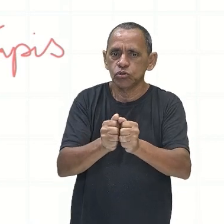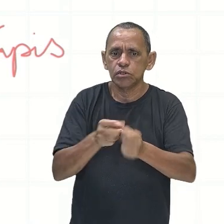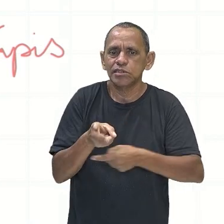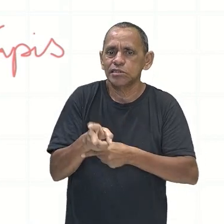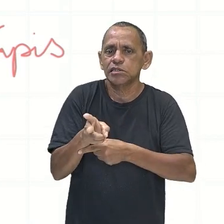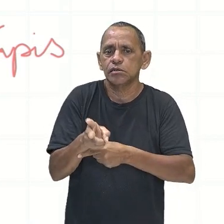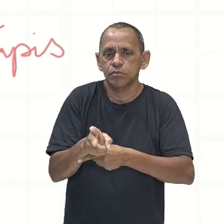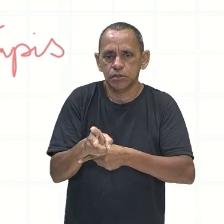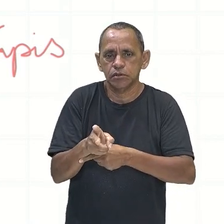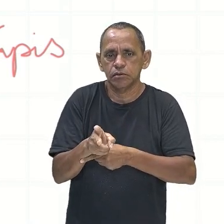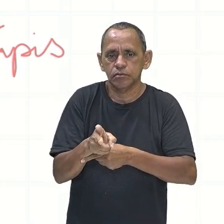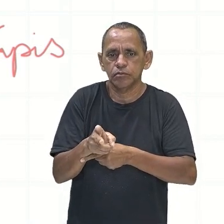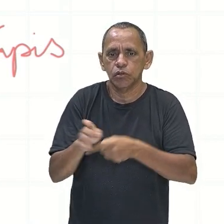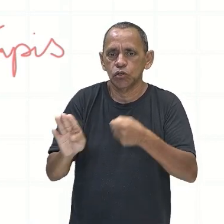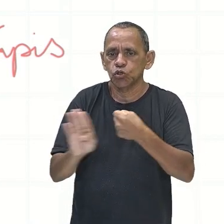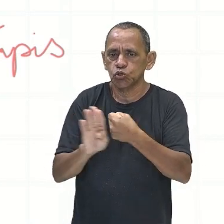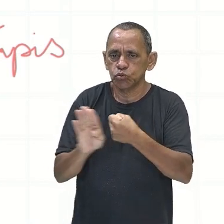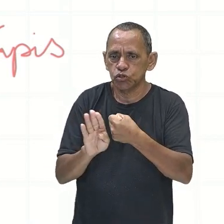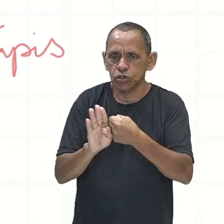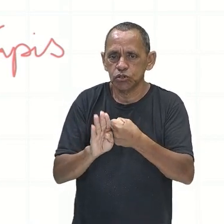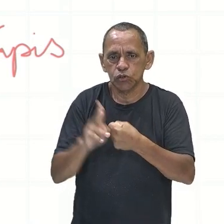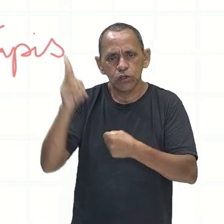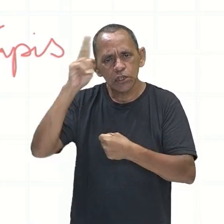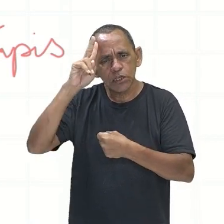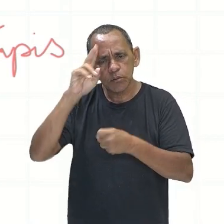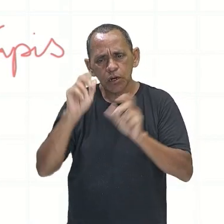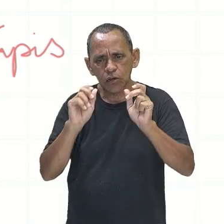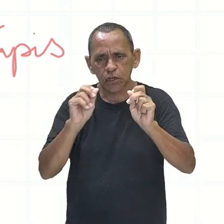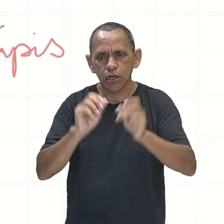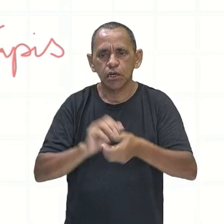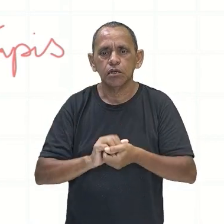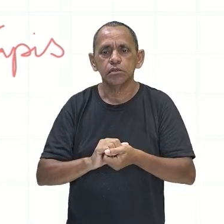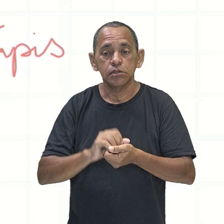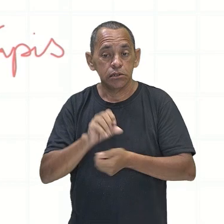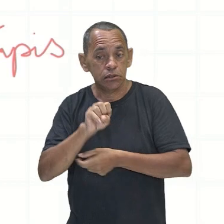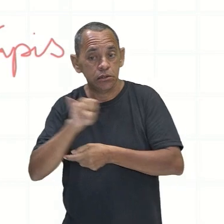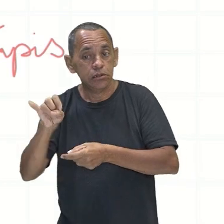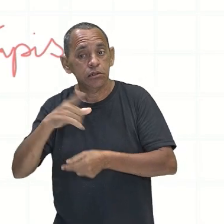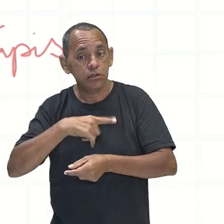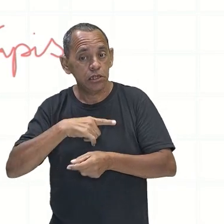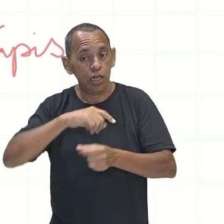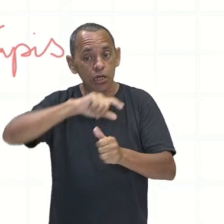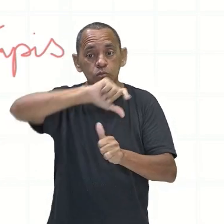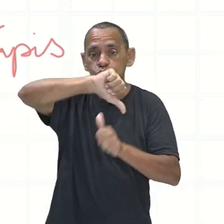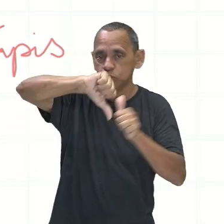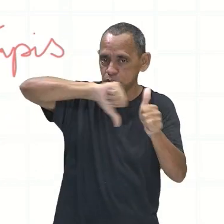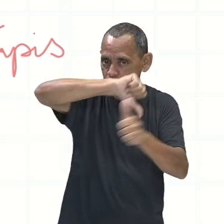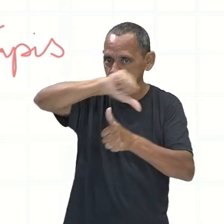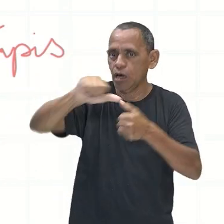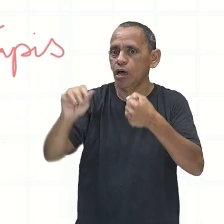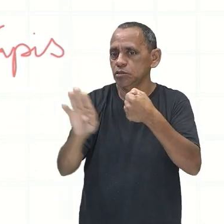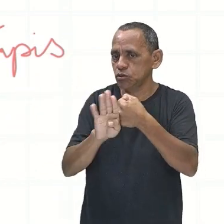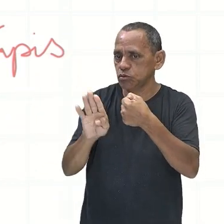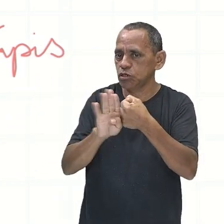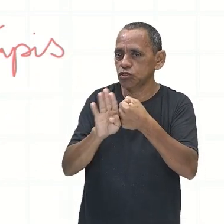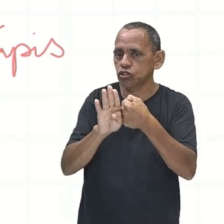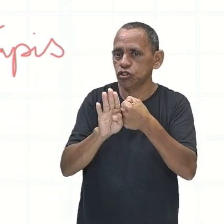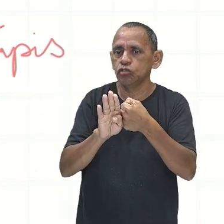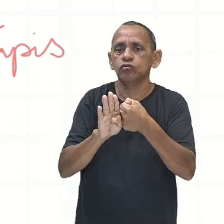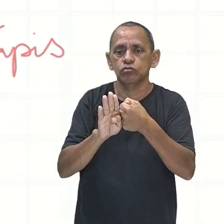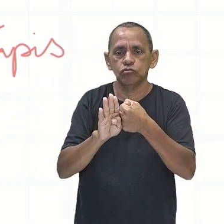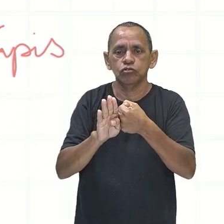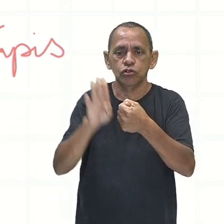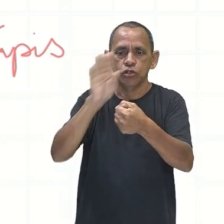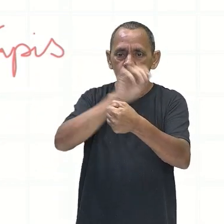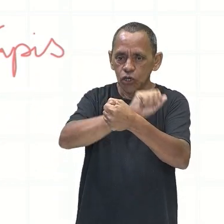substantivo, tá, gente? Sempre lembrando, se houver mudança no substantivo, o artigo também